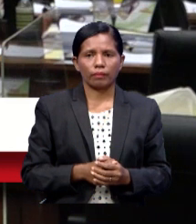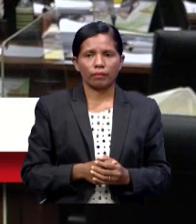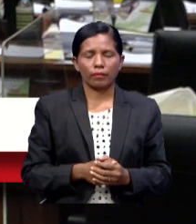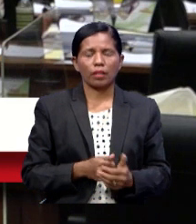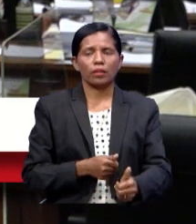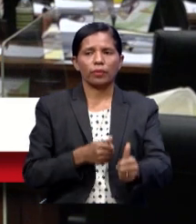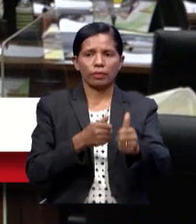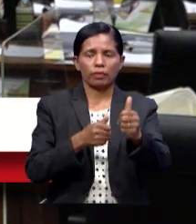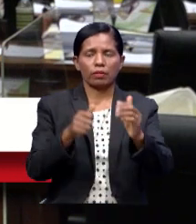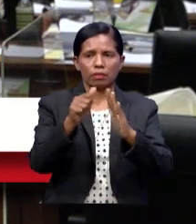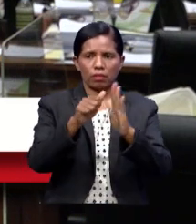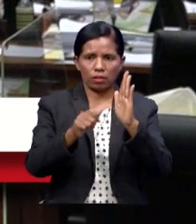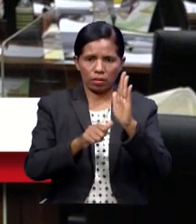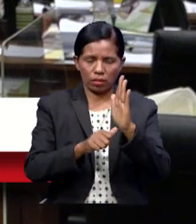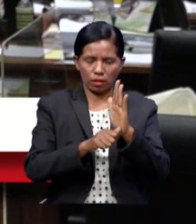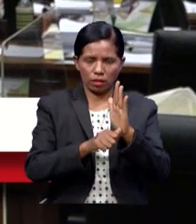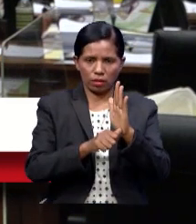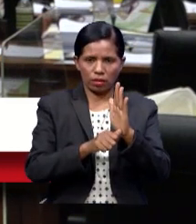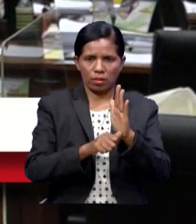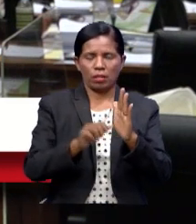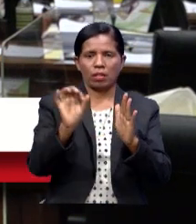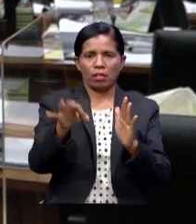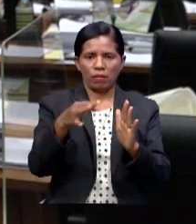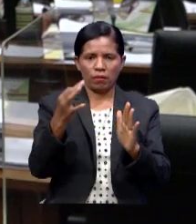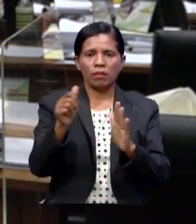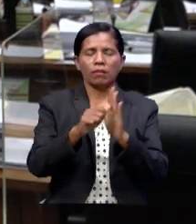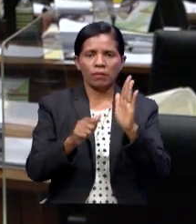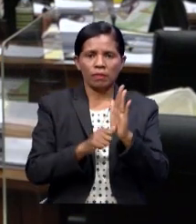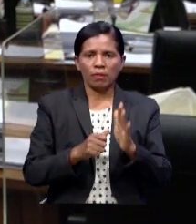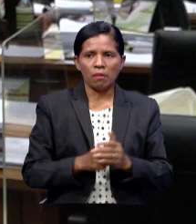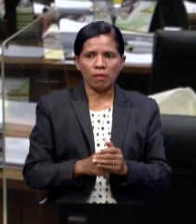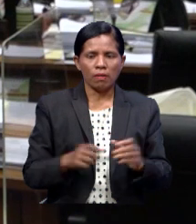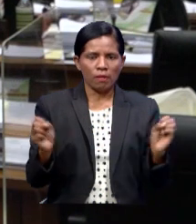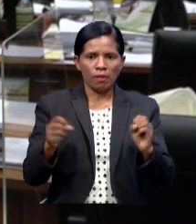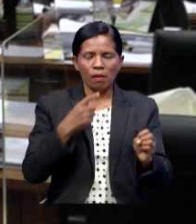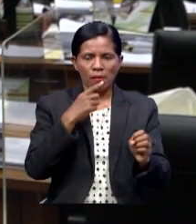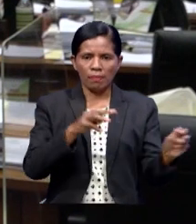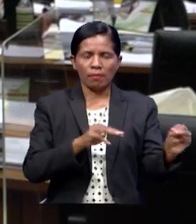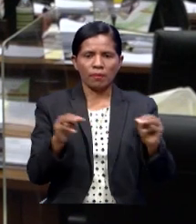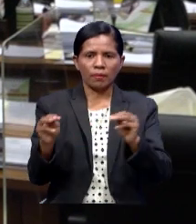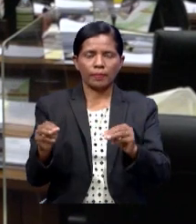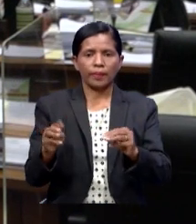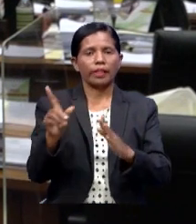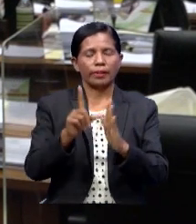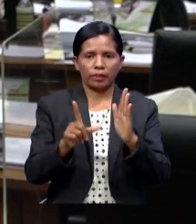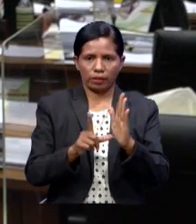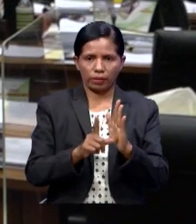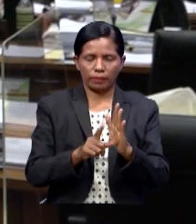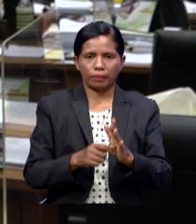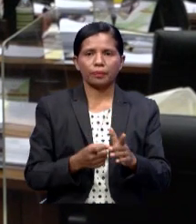baseia ba artigo vigentes, e artigo ne moço lá sofre alteração, depois